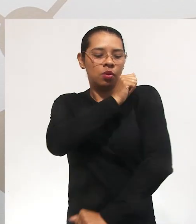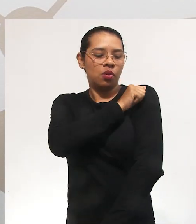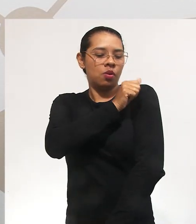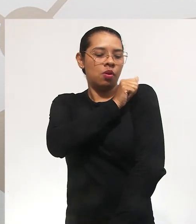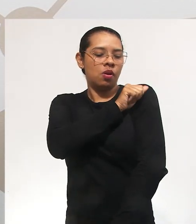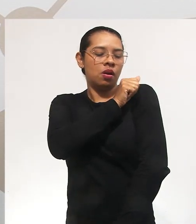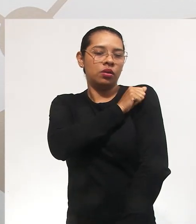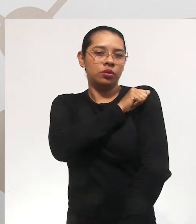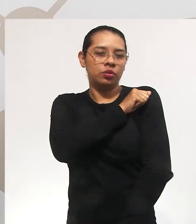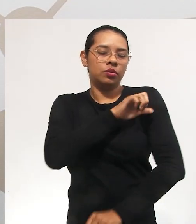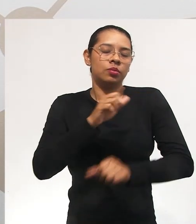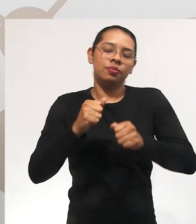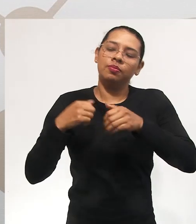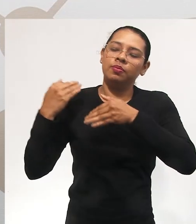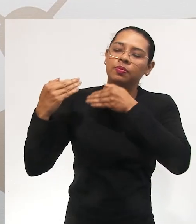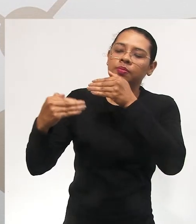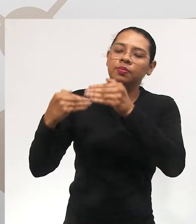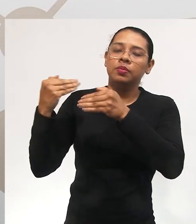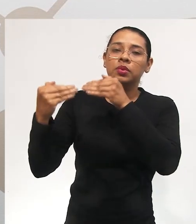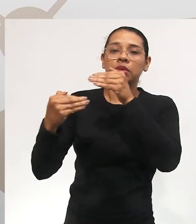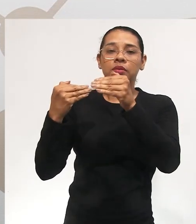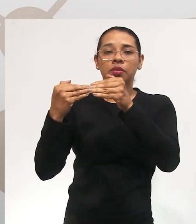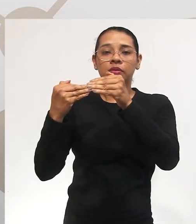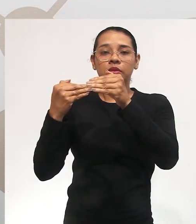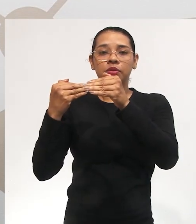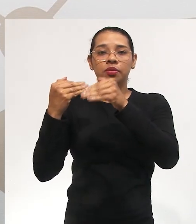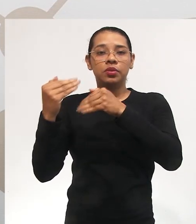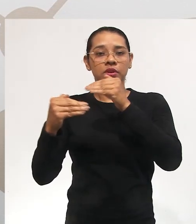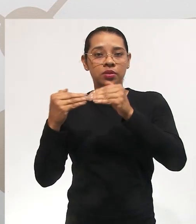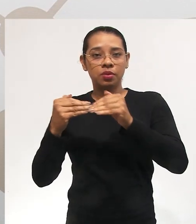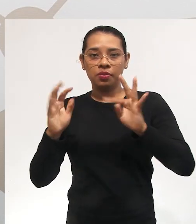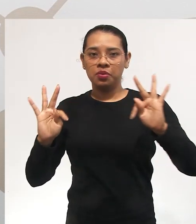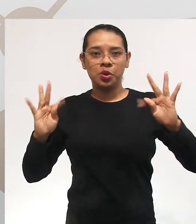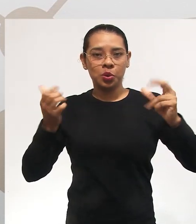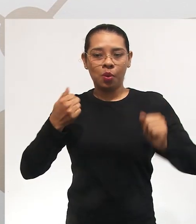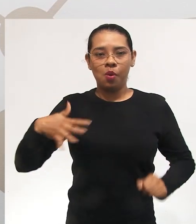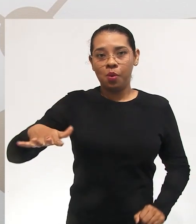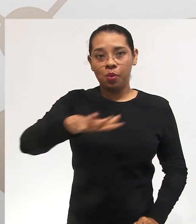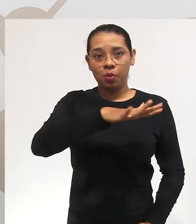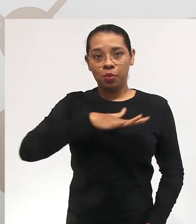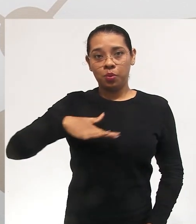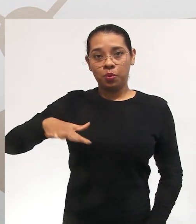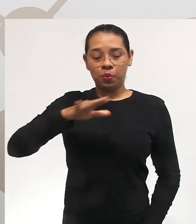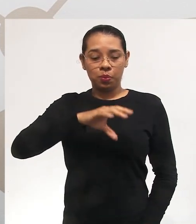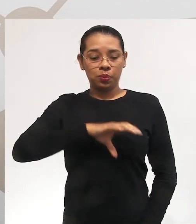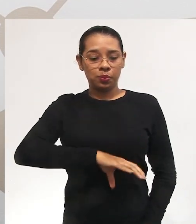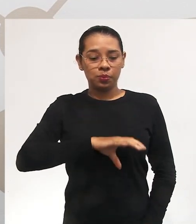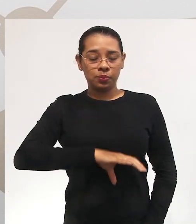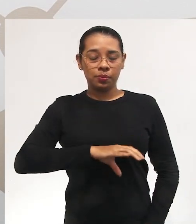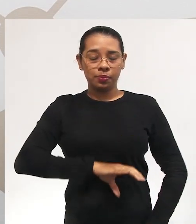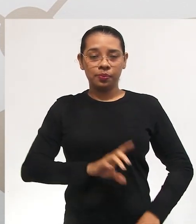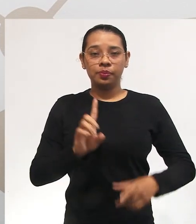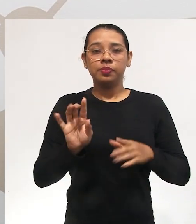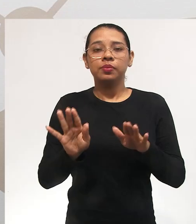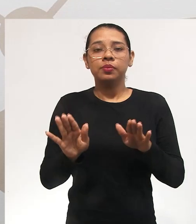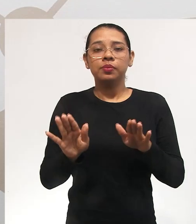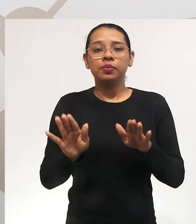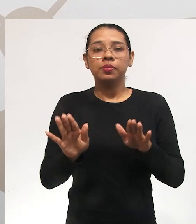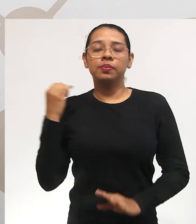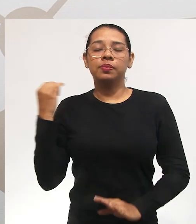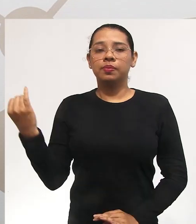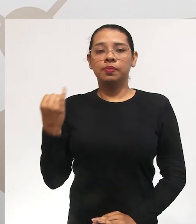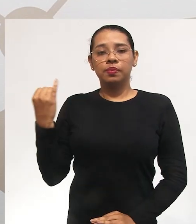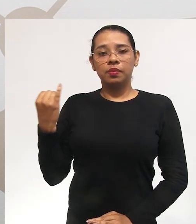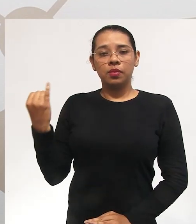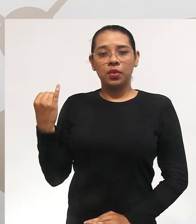devem contribuir para que o aluno desenvolva aquelas competências gerais e da língua portuguesa. Então,